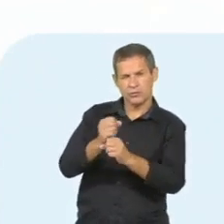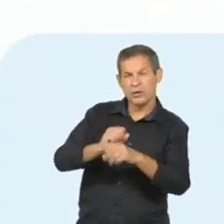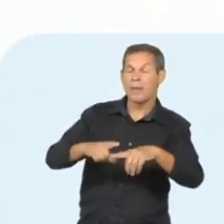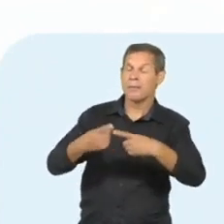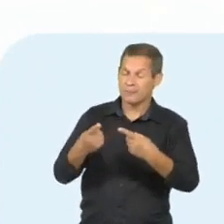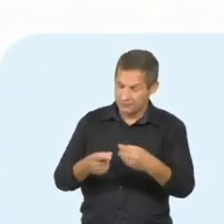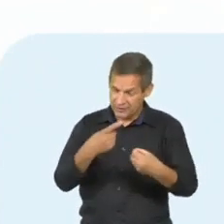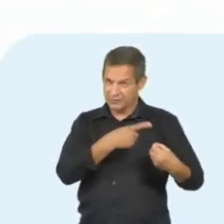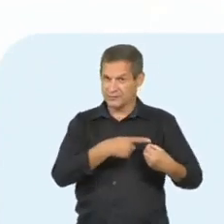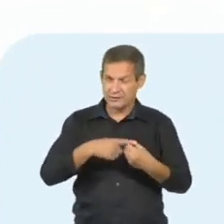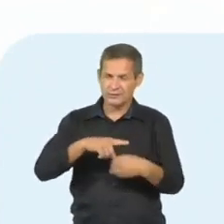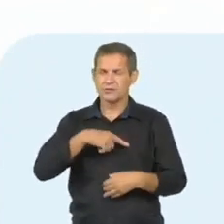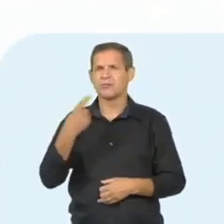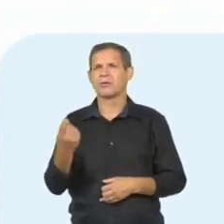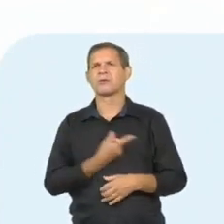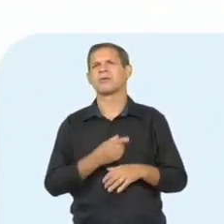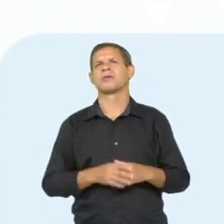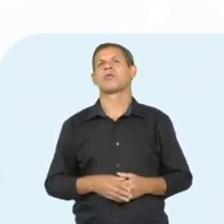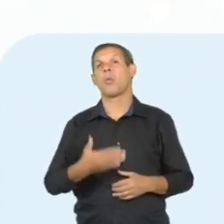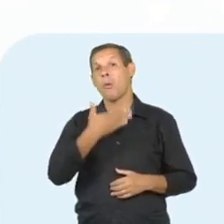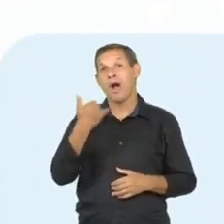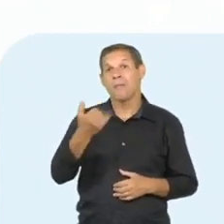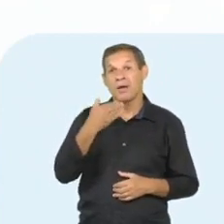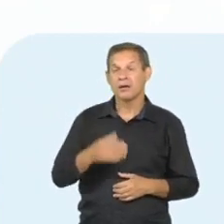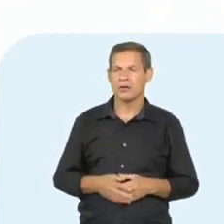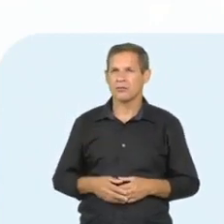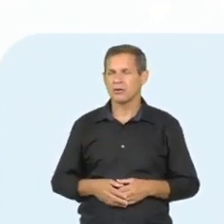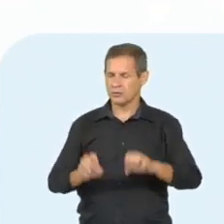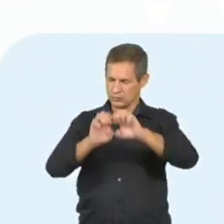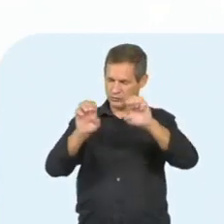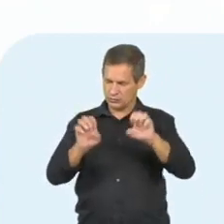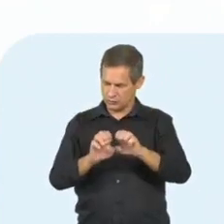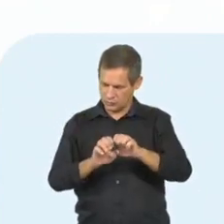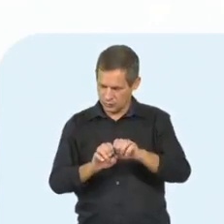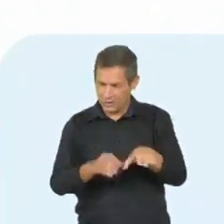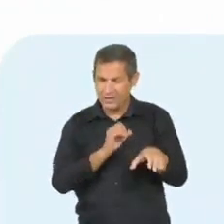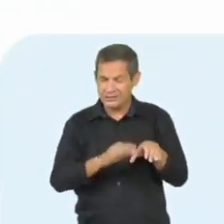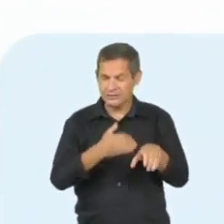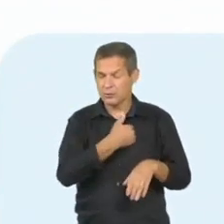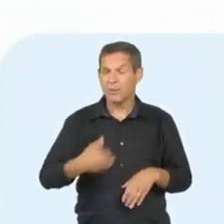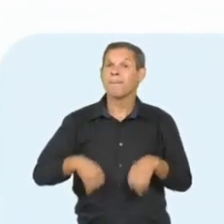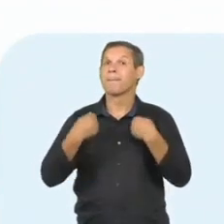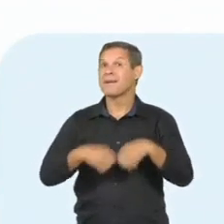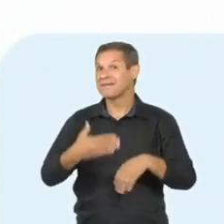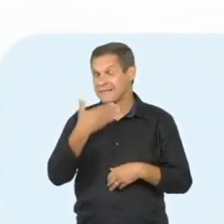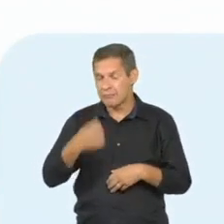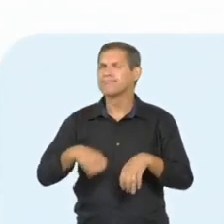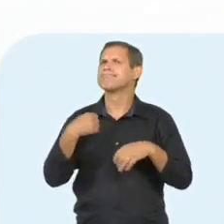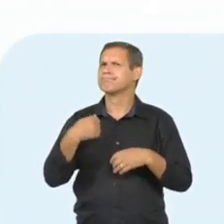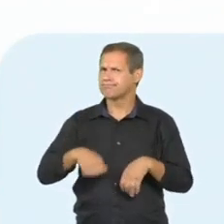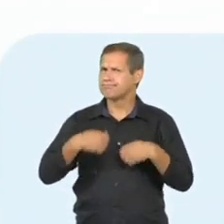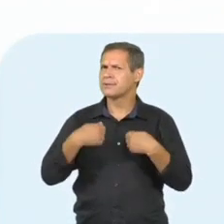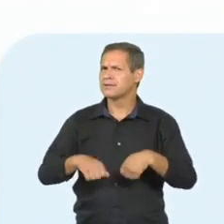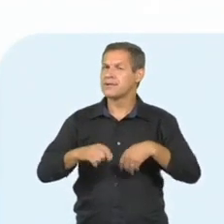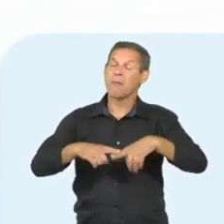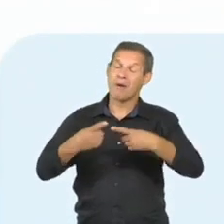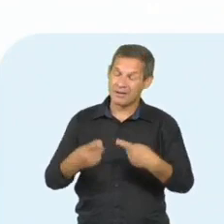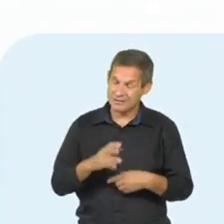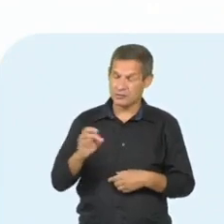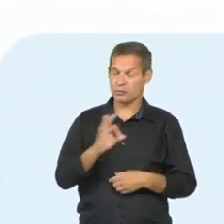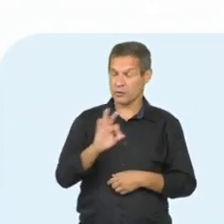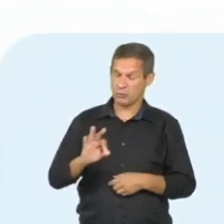as cidades, nós tivemos uma melhora em saneamento público. Tem que melhorar muito? Ou se tem, mais da metade